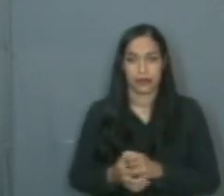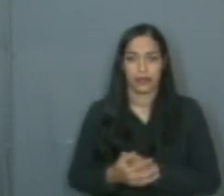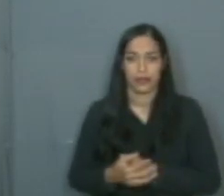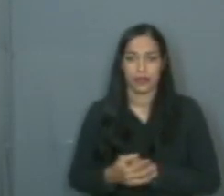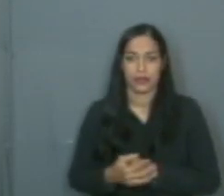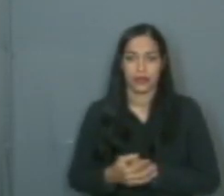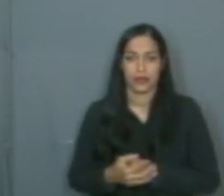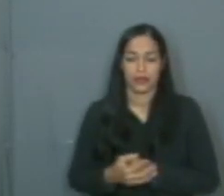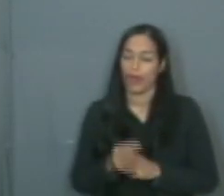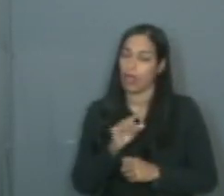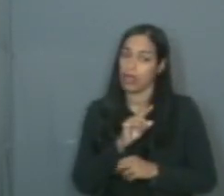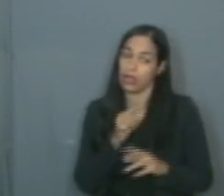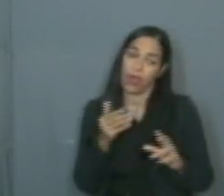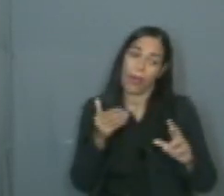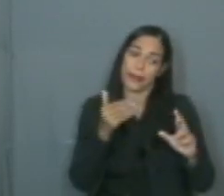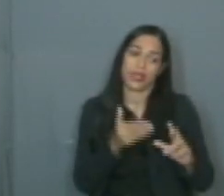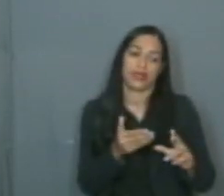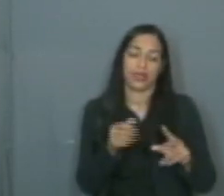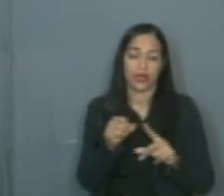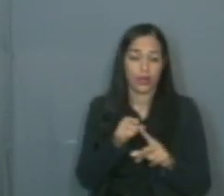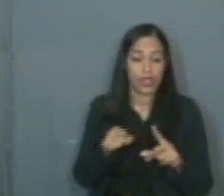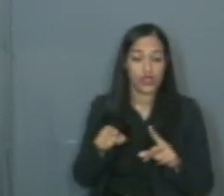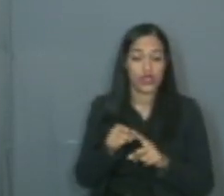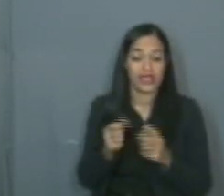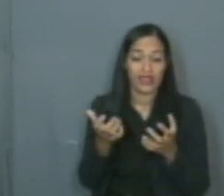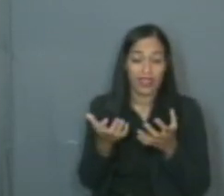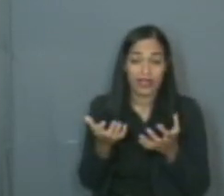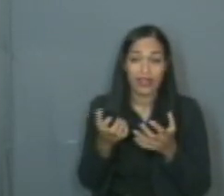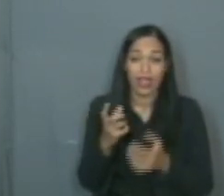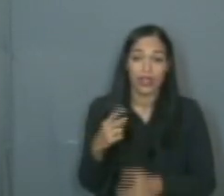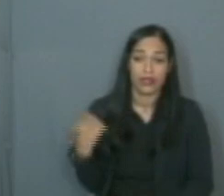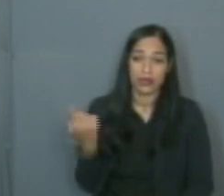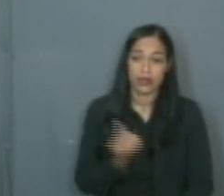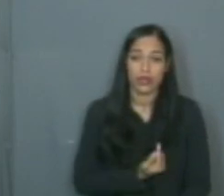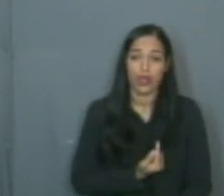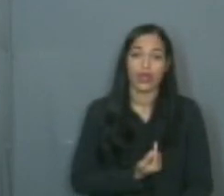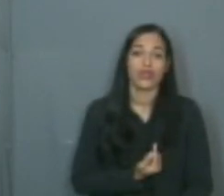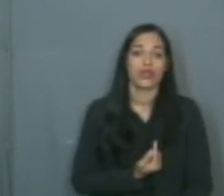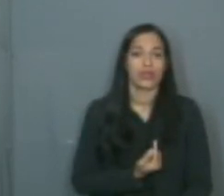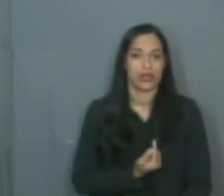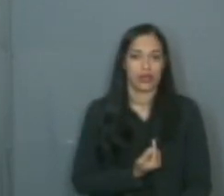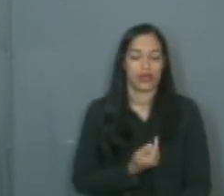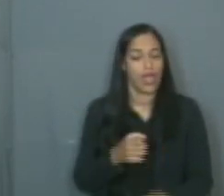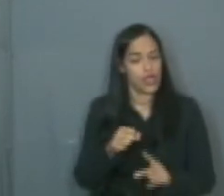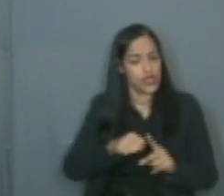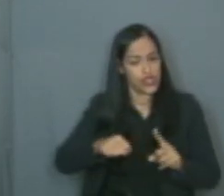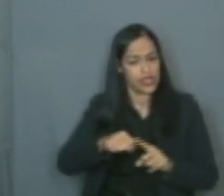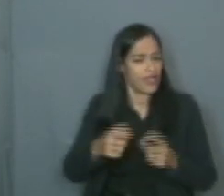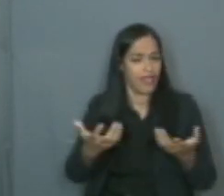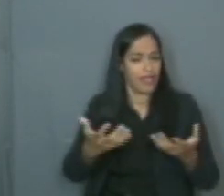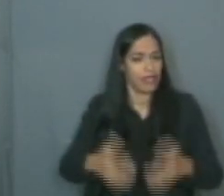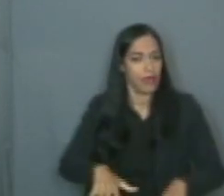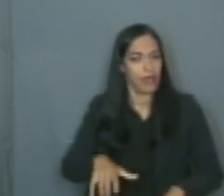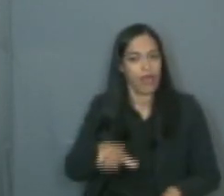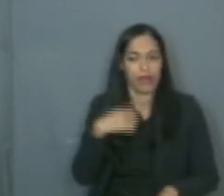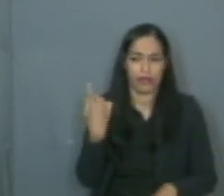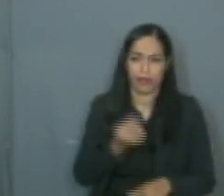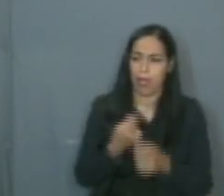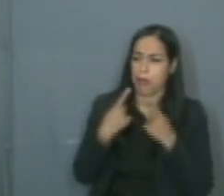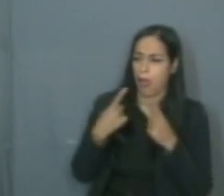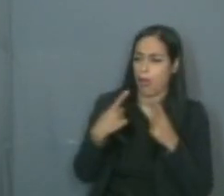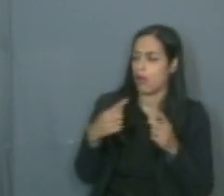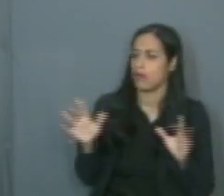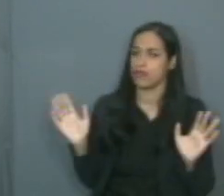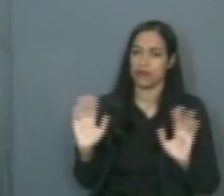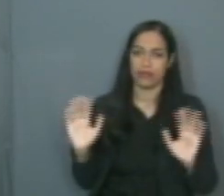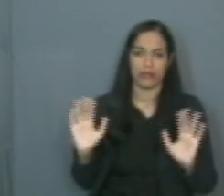que não representam o que a sociedade quer de nós. A sociedade não quer de nós isso. A sociedade